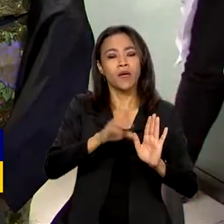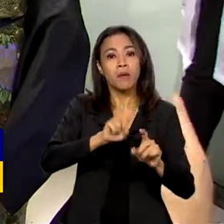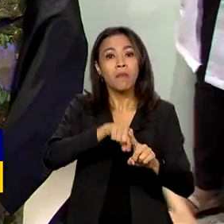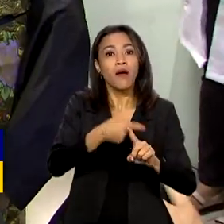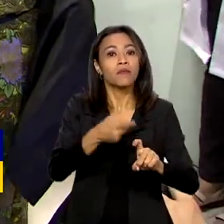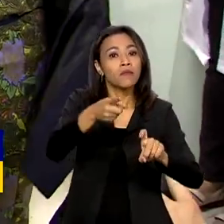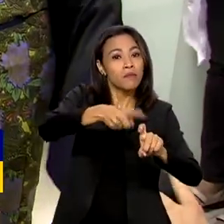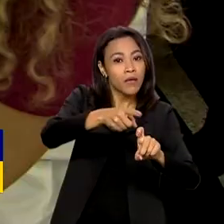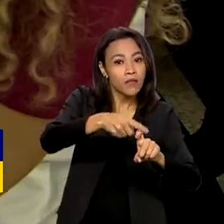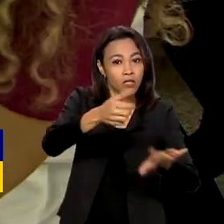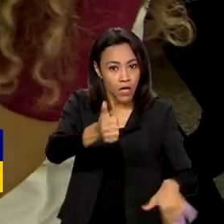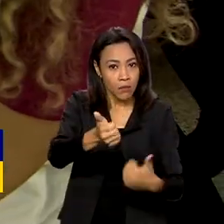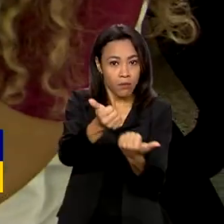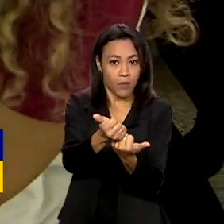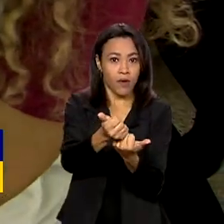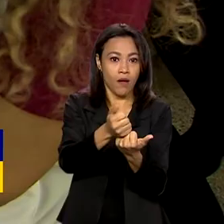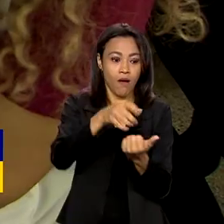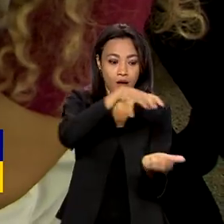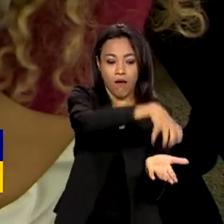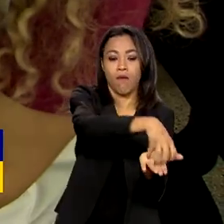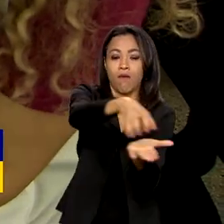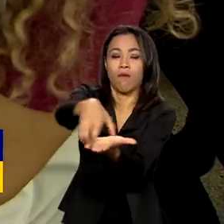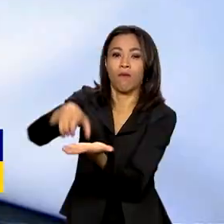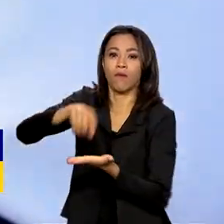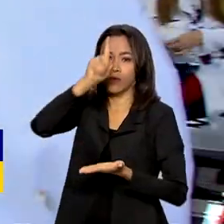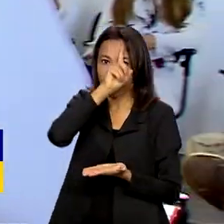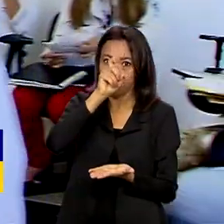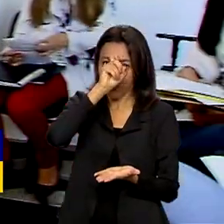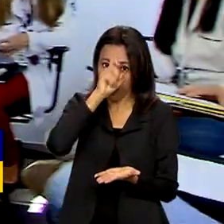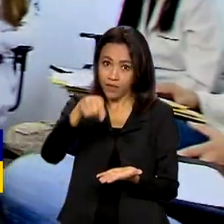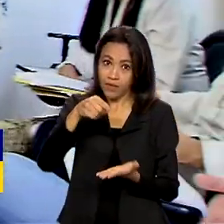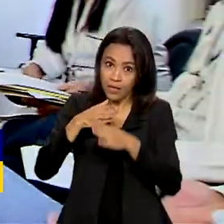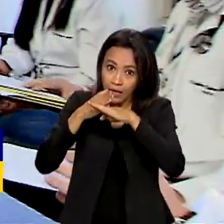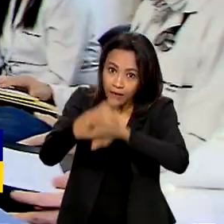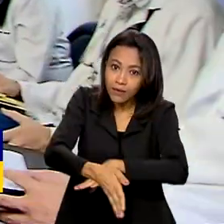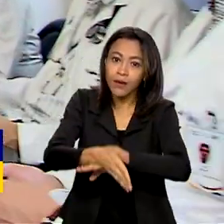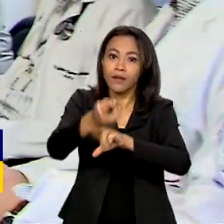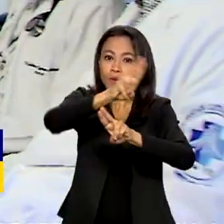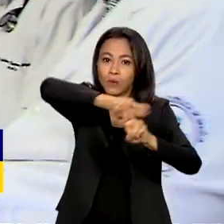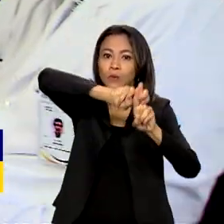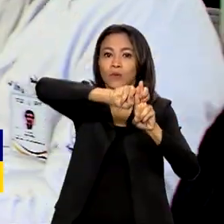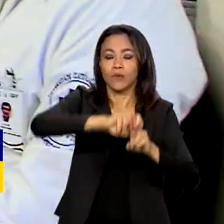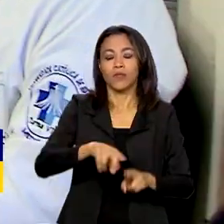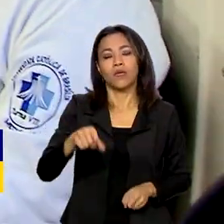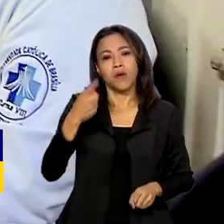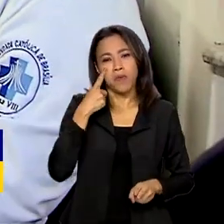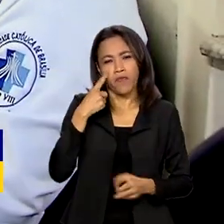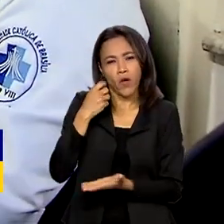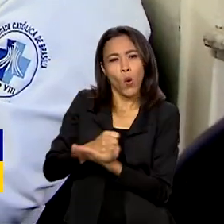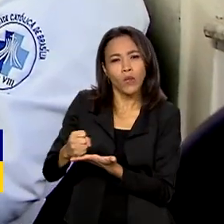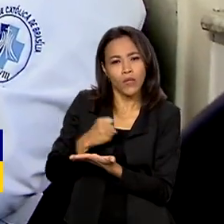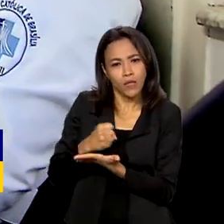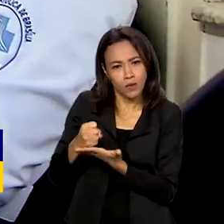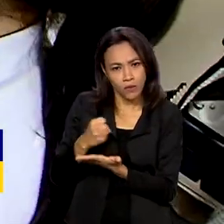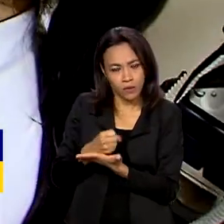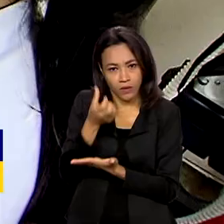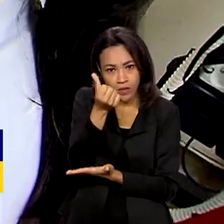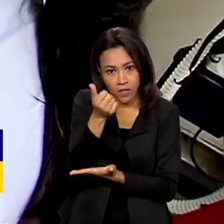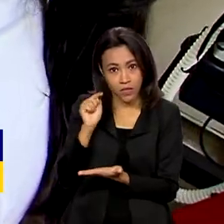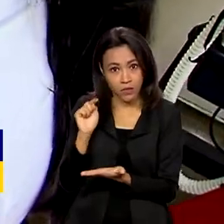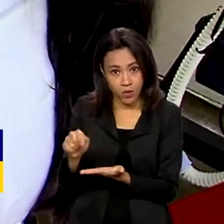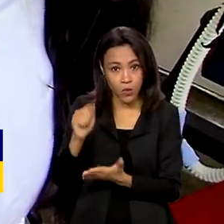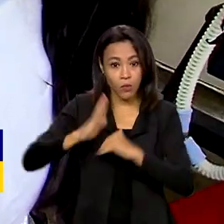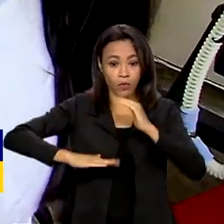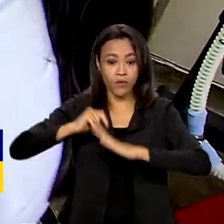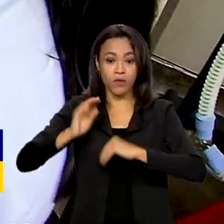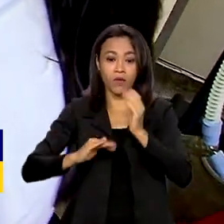a atenção primária, porta de entrada do SUS. O programa prevê a contratação de 6 mil profissionais e deve